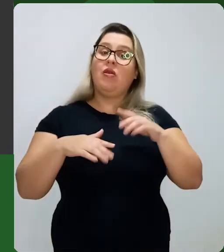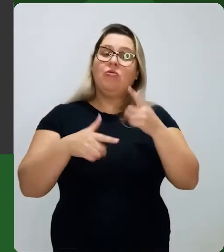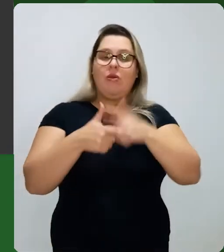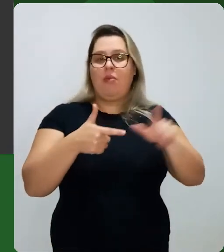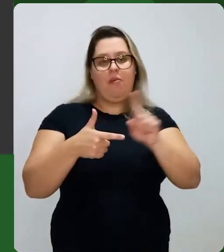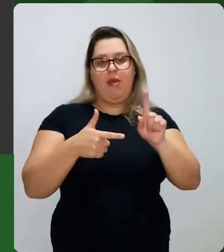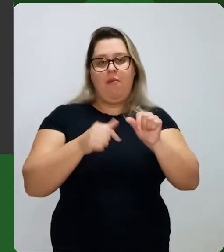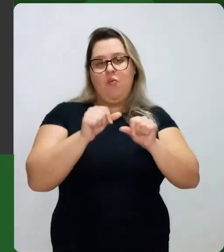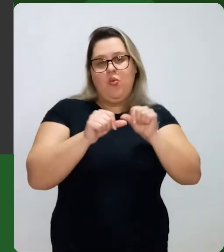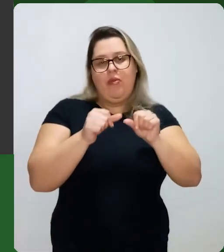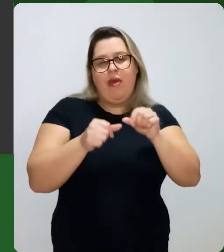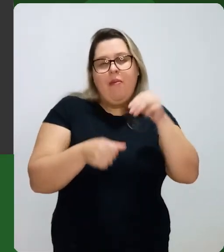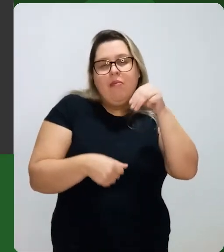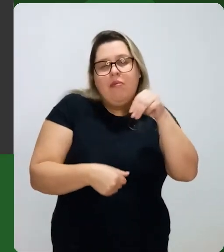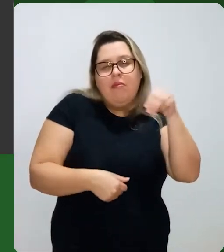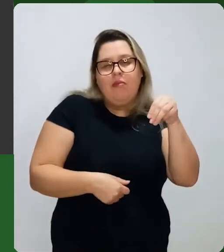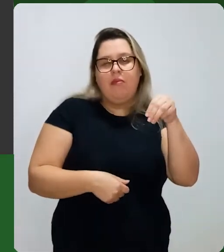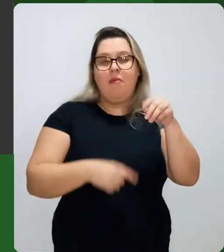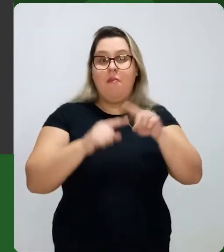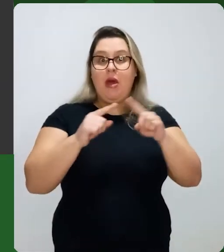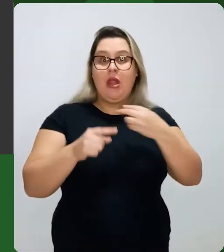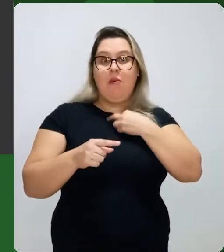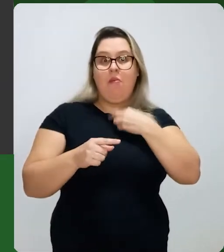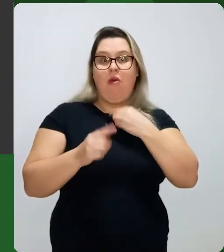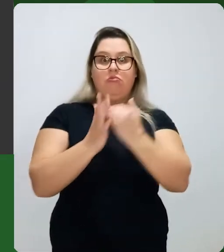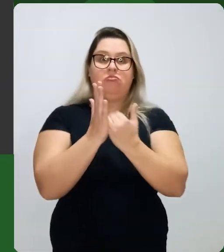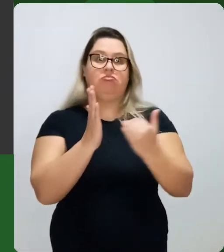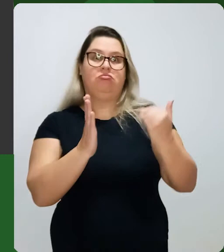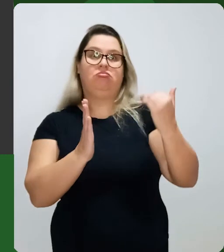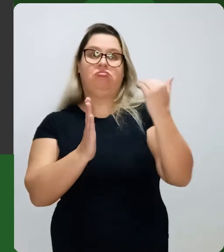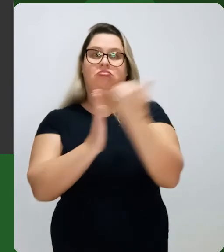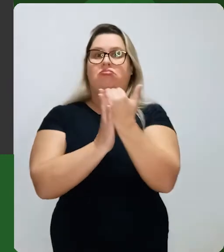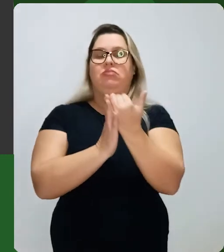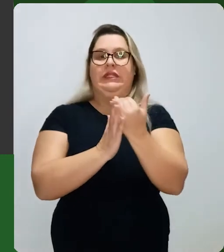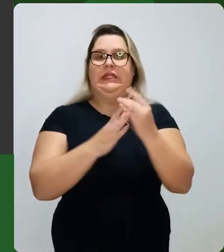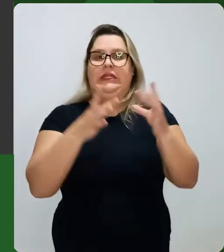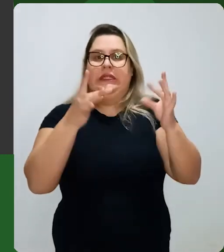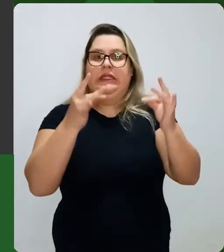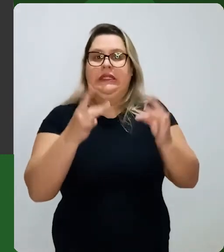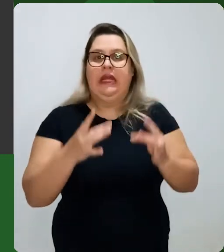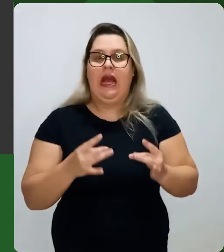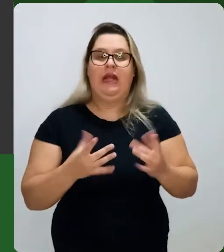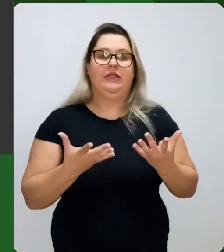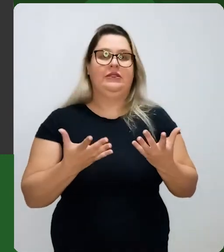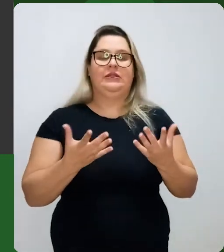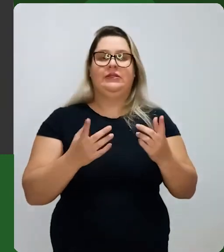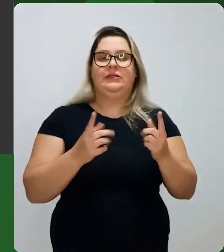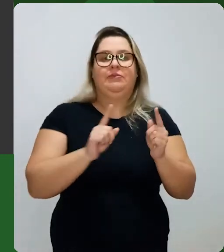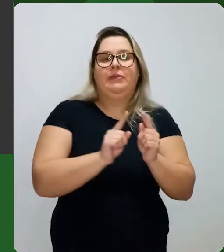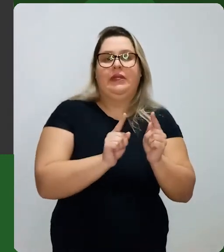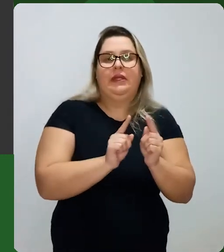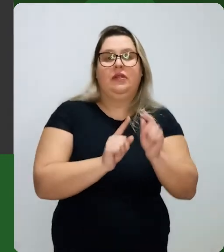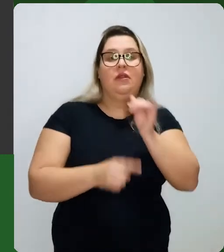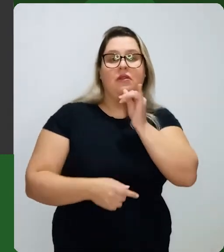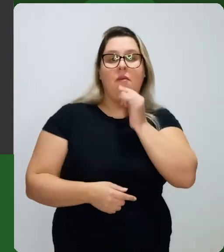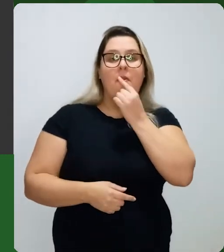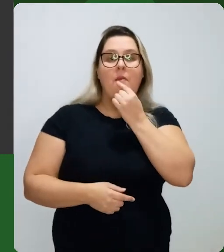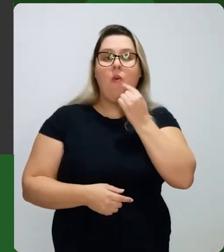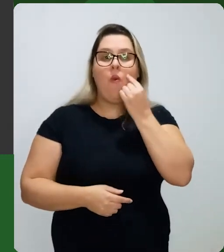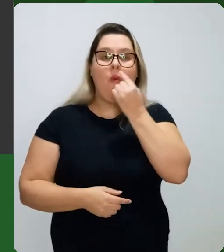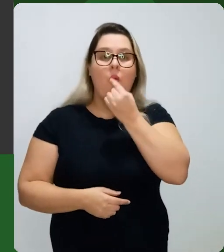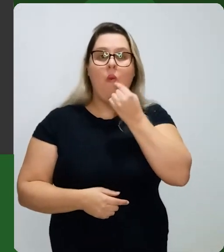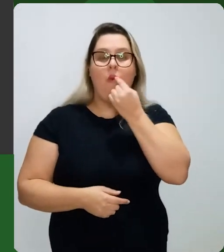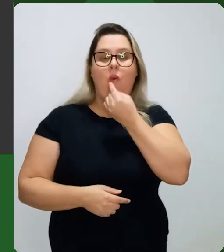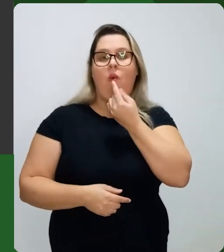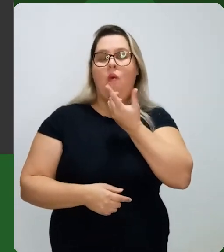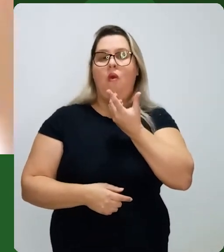esses milímetros. O que não pode, né, alterar muito ou alterar pouco em detalhes que são muito pequenos. Por exemplo, se eu fizer